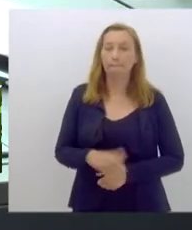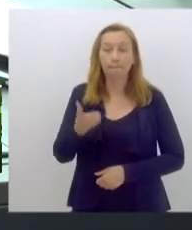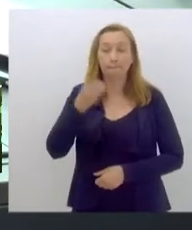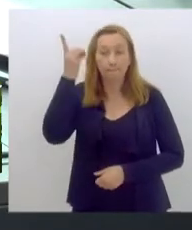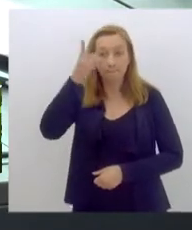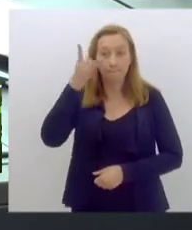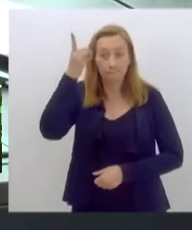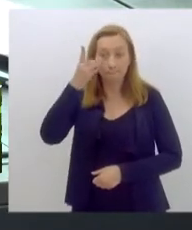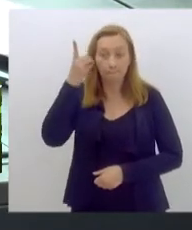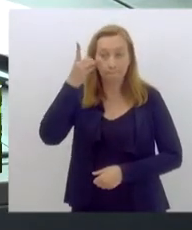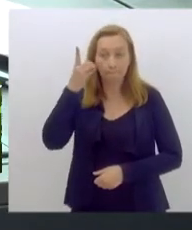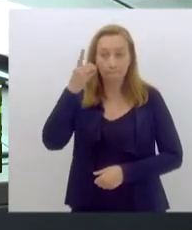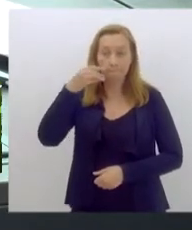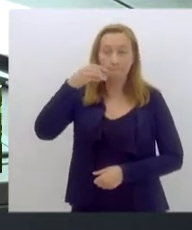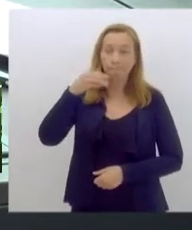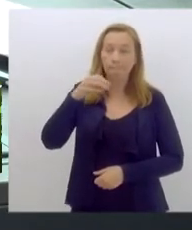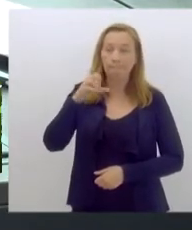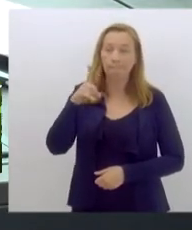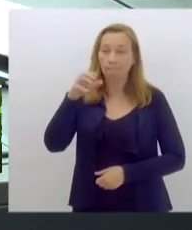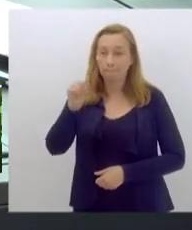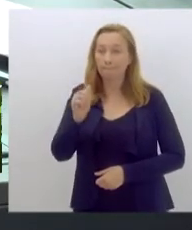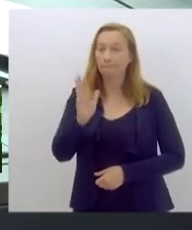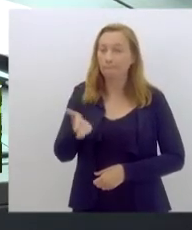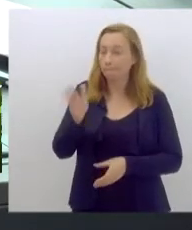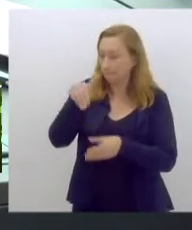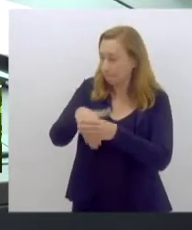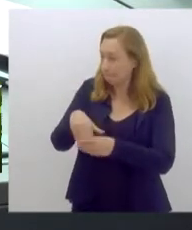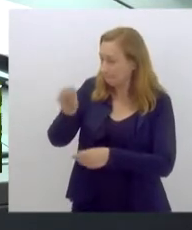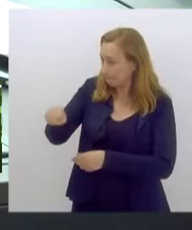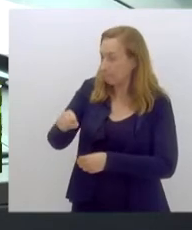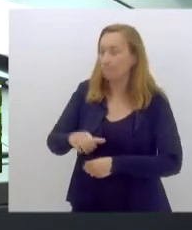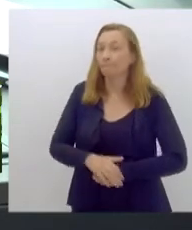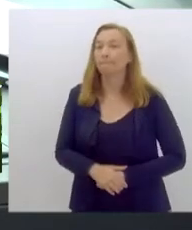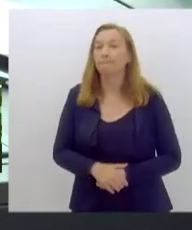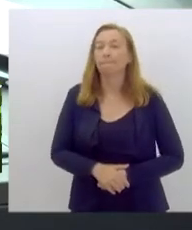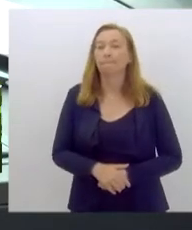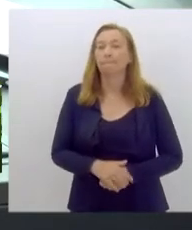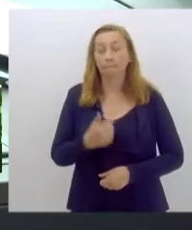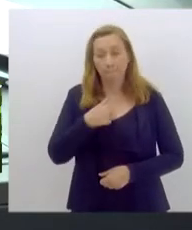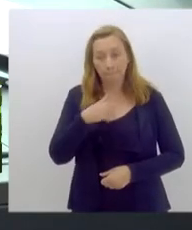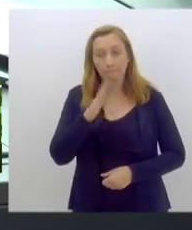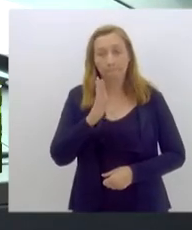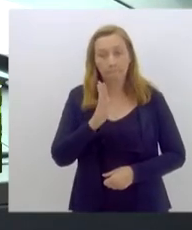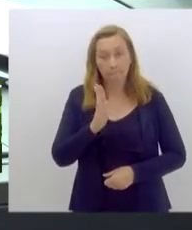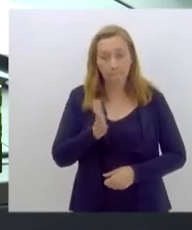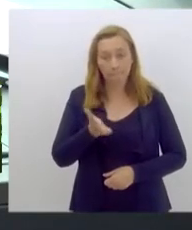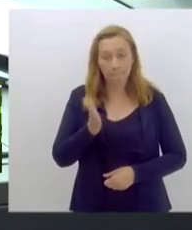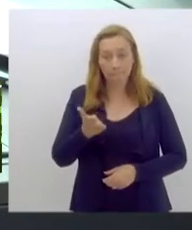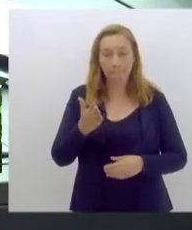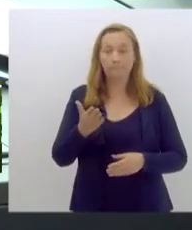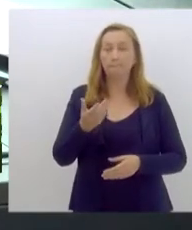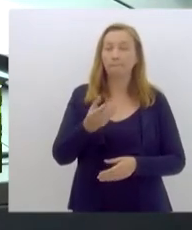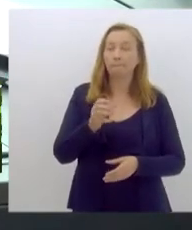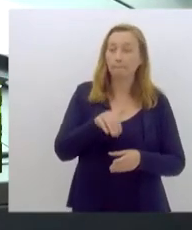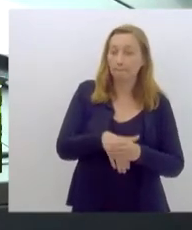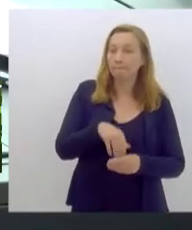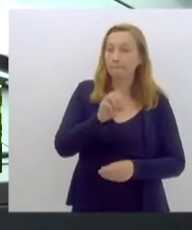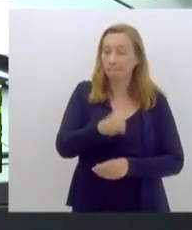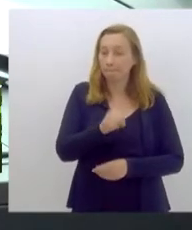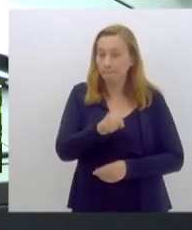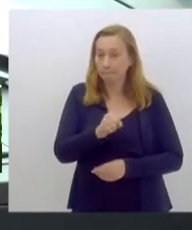Deputado Márcio Canella já votou favorável. Eu já apresentei o voto favorável